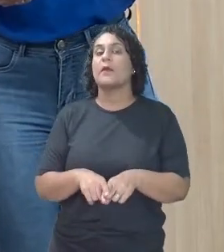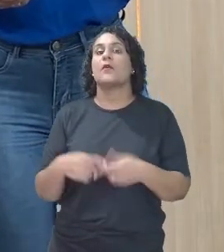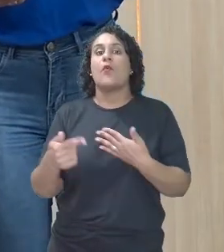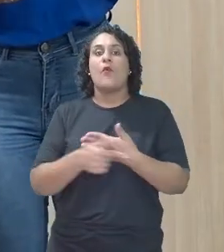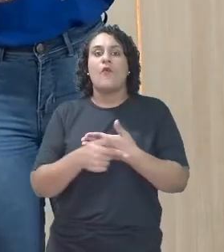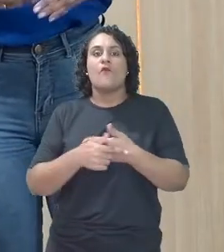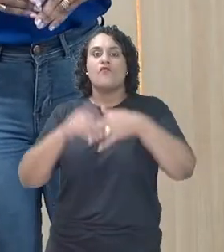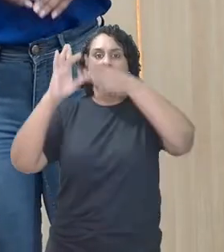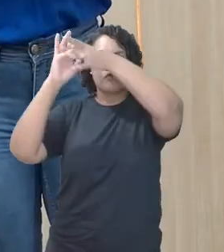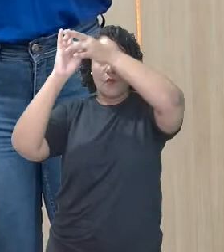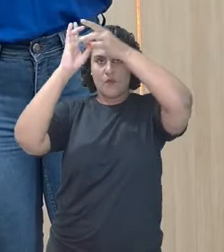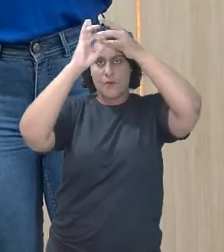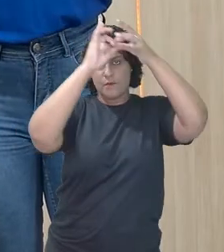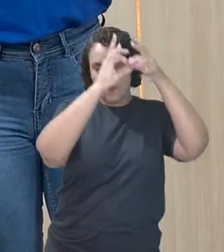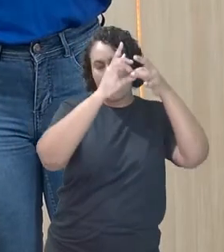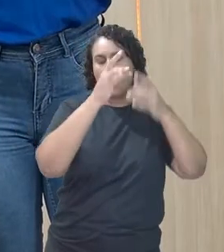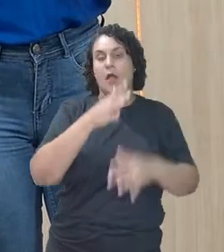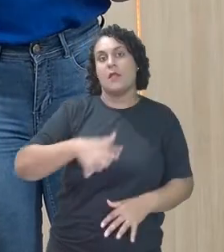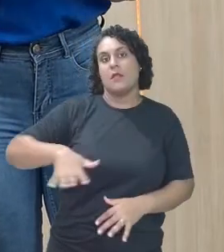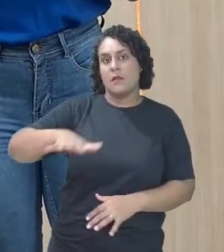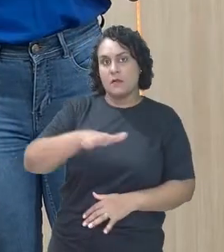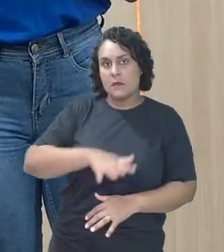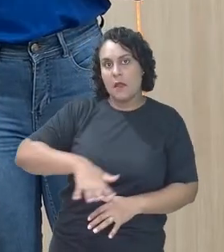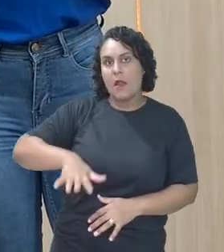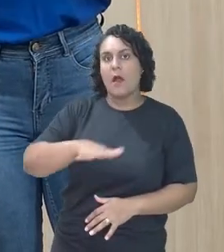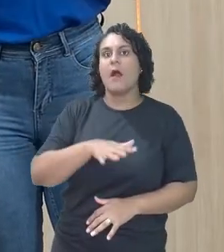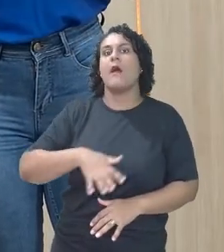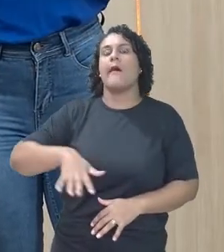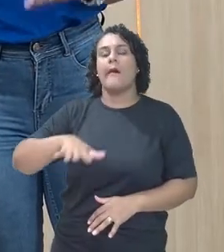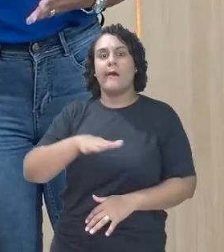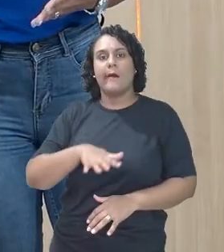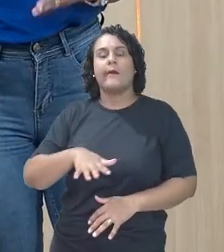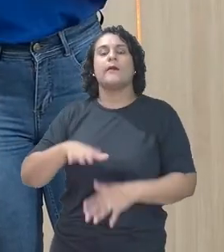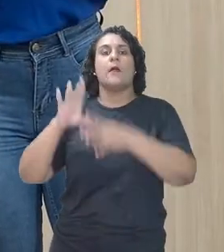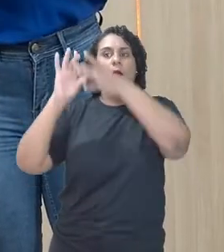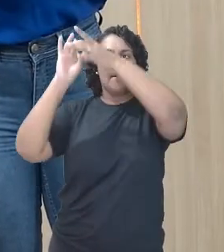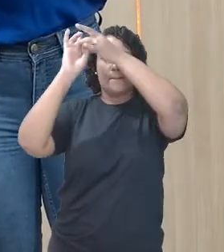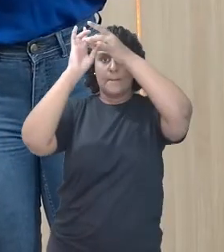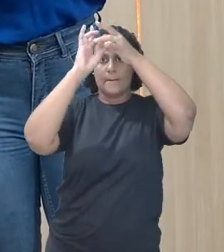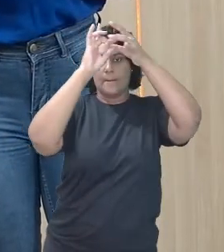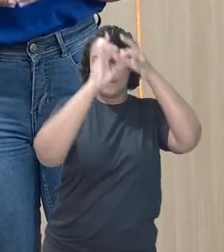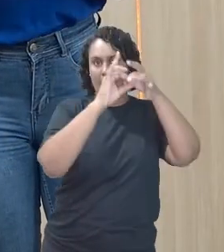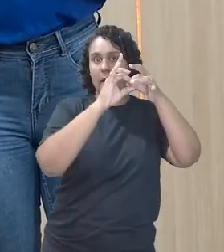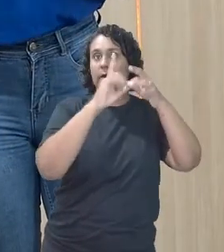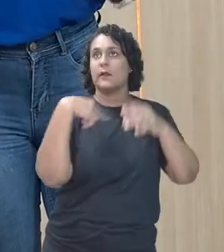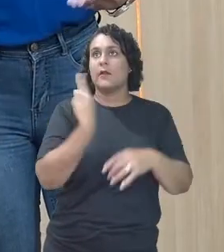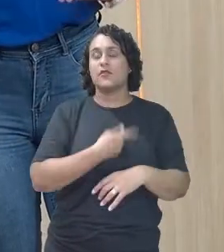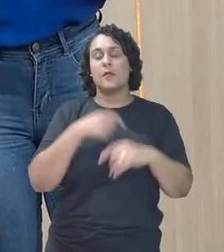funções cognitivas, todas essas áreas, todos esses espaços da cognição que fazem